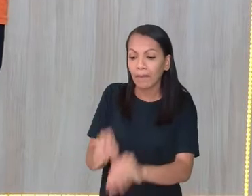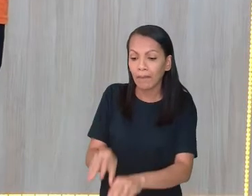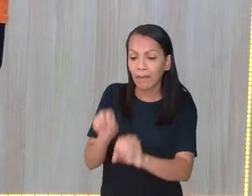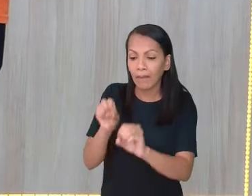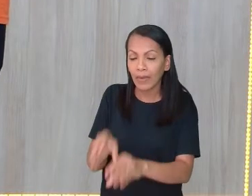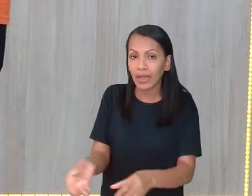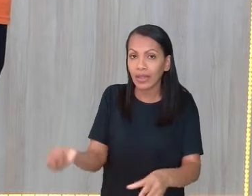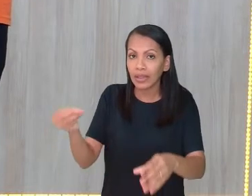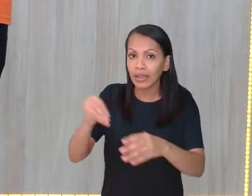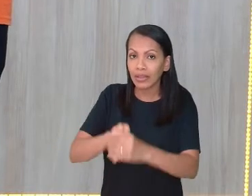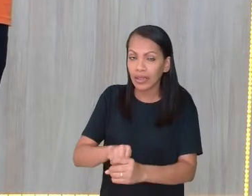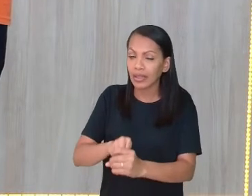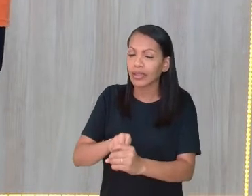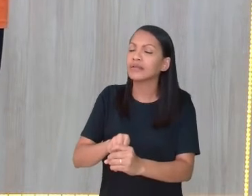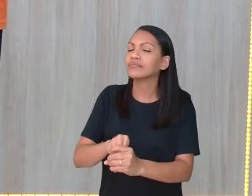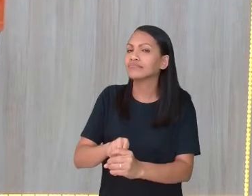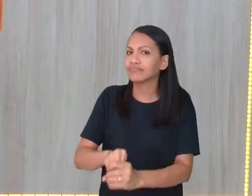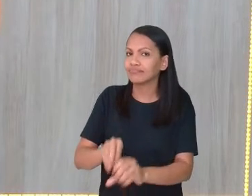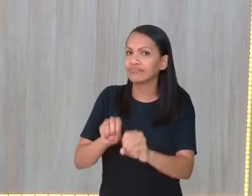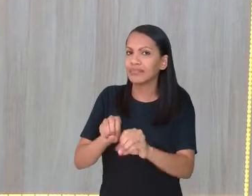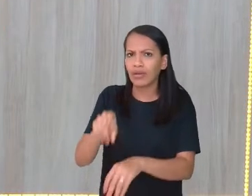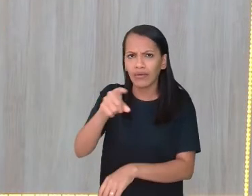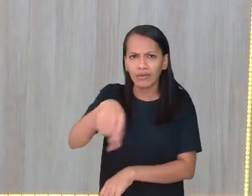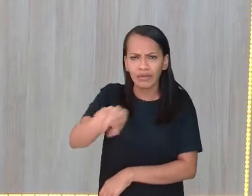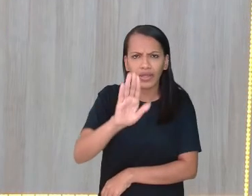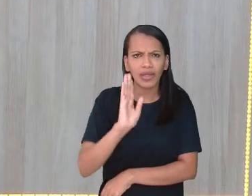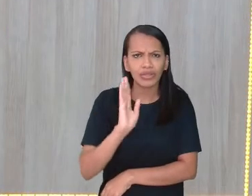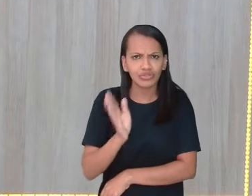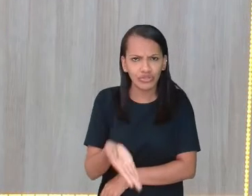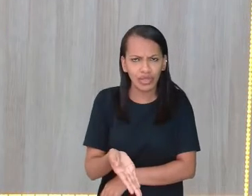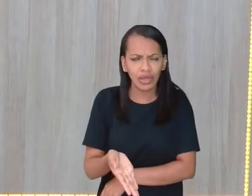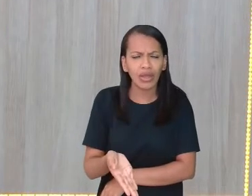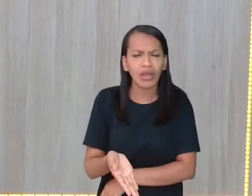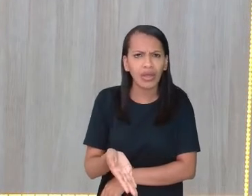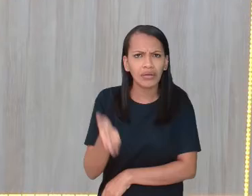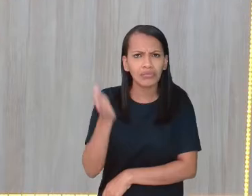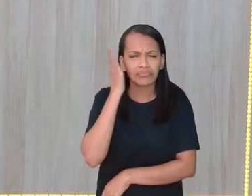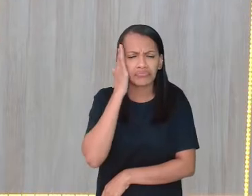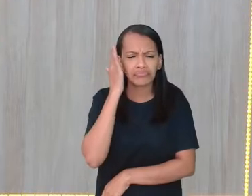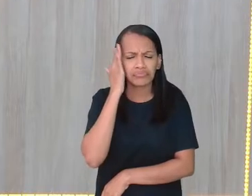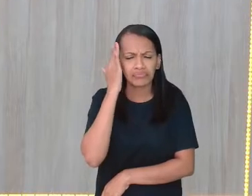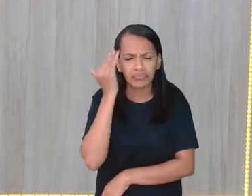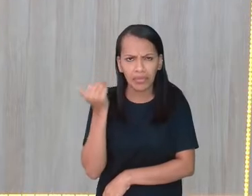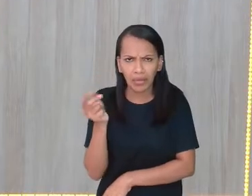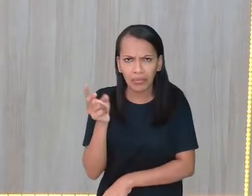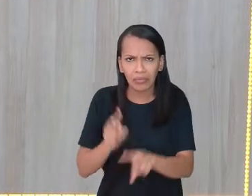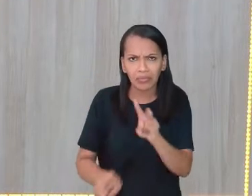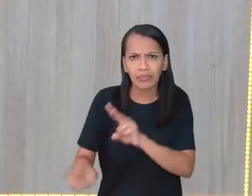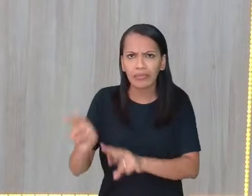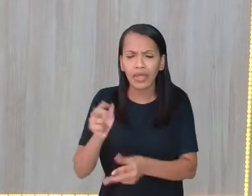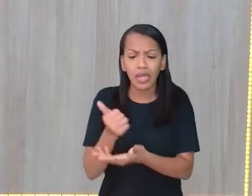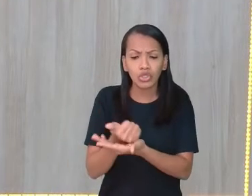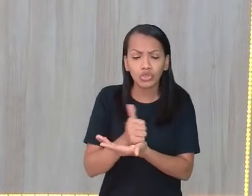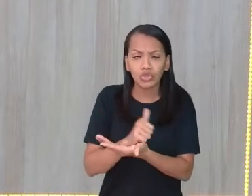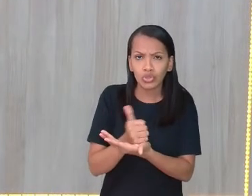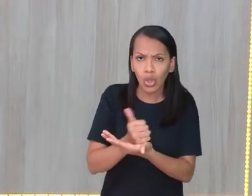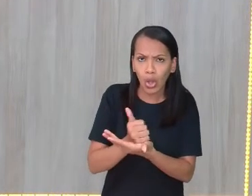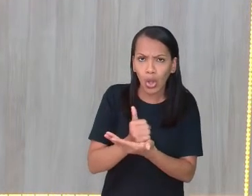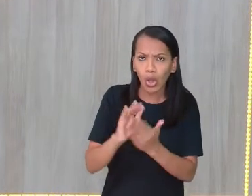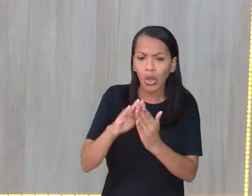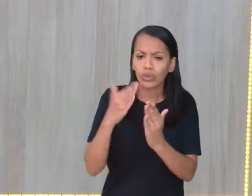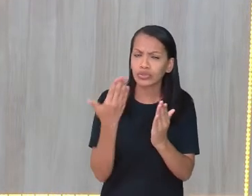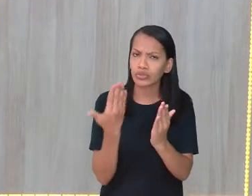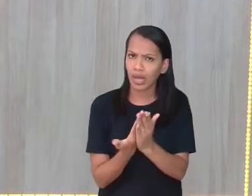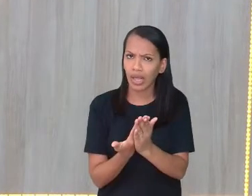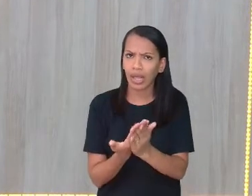professor, mas o senhor está falando de quê? Vocês já ouviram falar nos jogos escolares, né? Tem os jogos de Pernambuco, tem os jogos brasileiros, tem